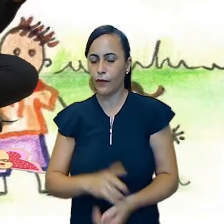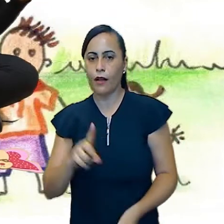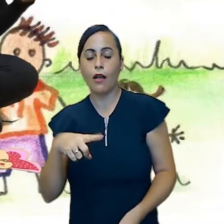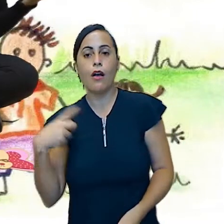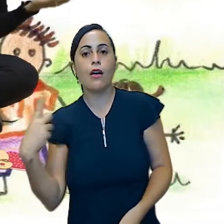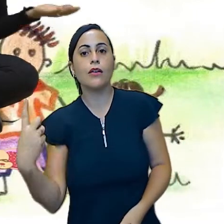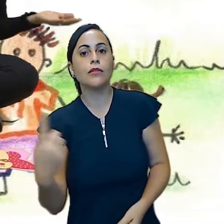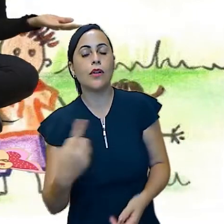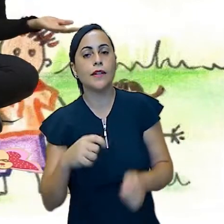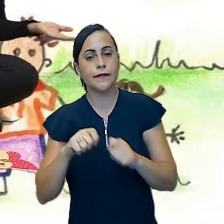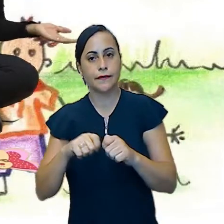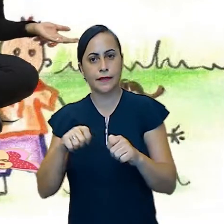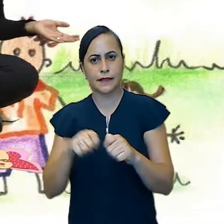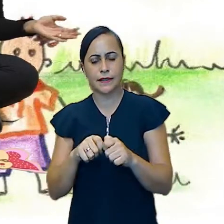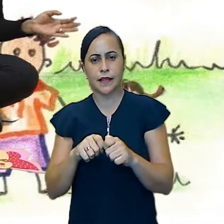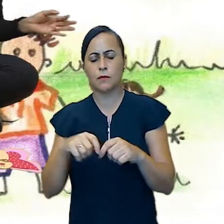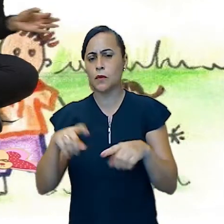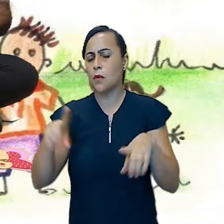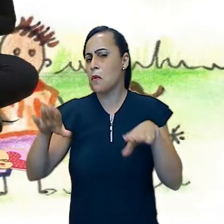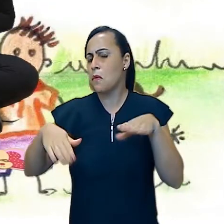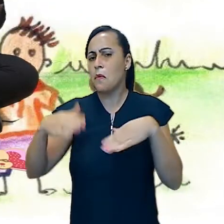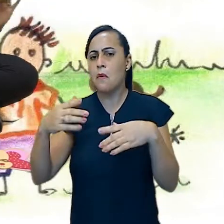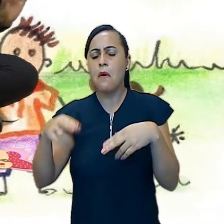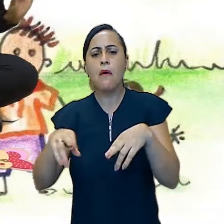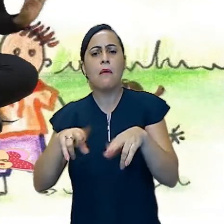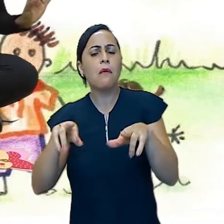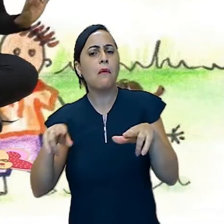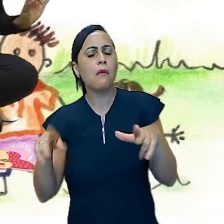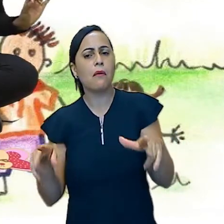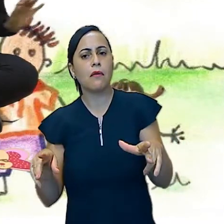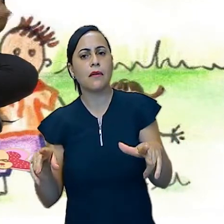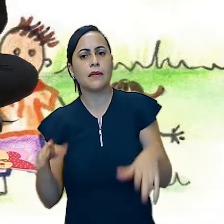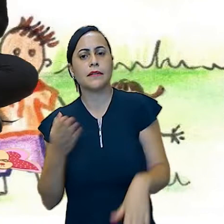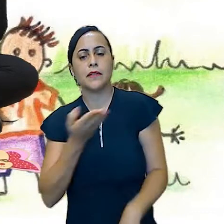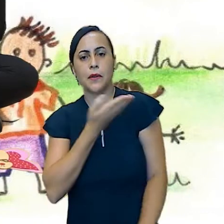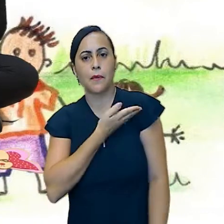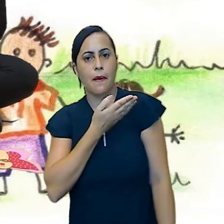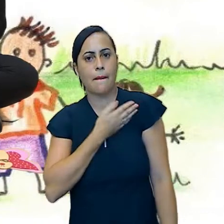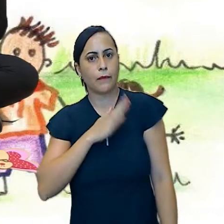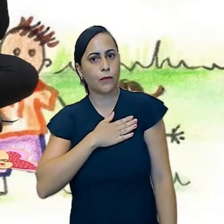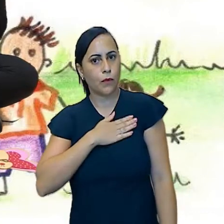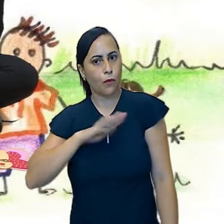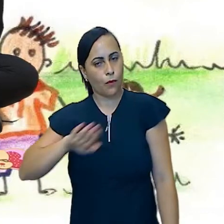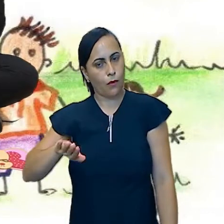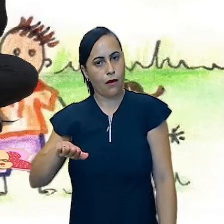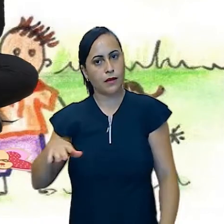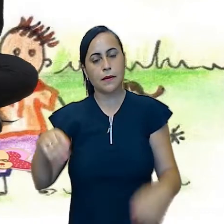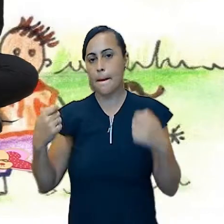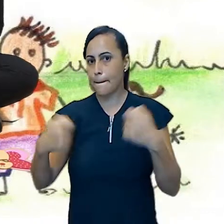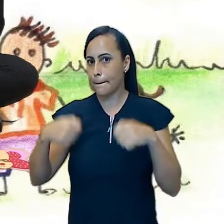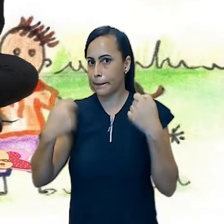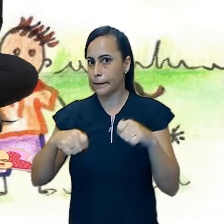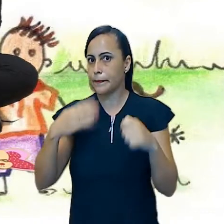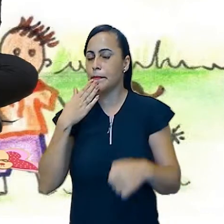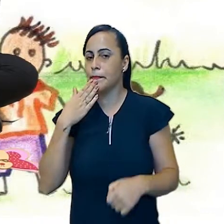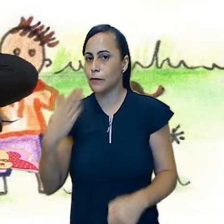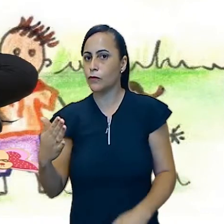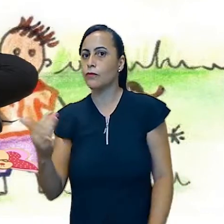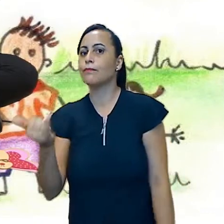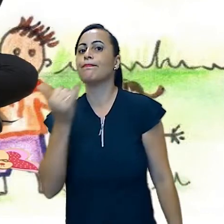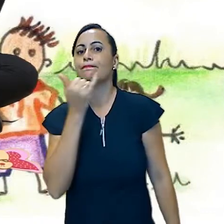que o nosso coleguinha não gostou, ou qualquer outra pessoa, nós devemos pedir desculpas, tudo